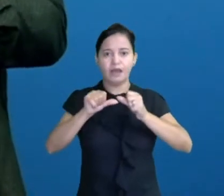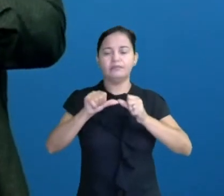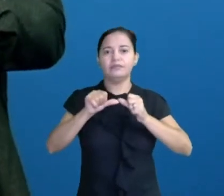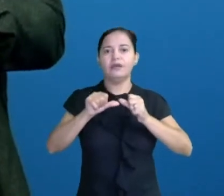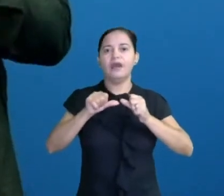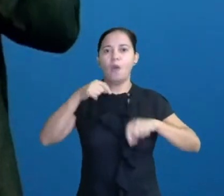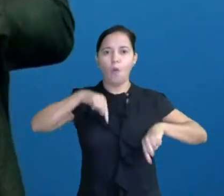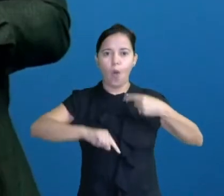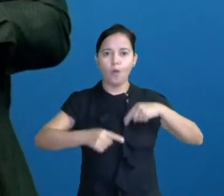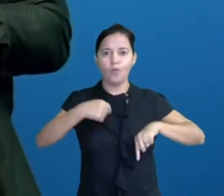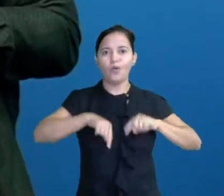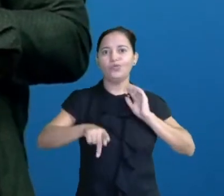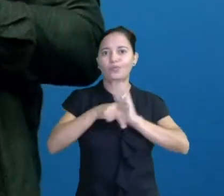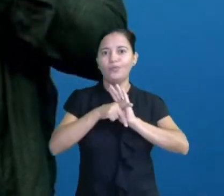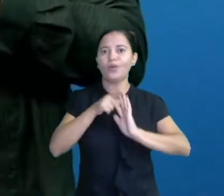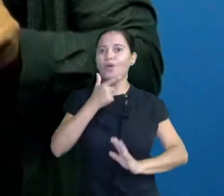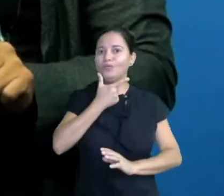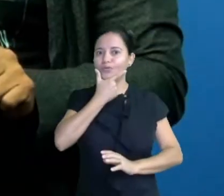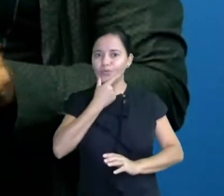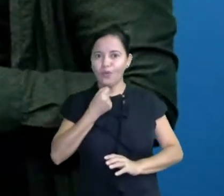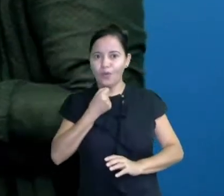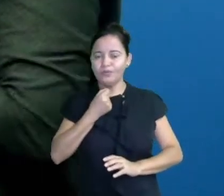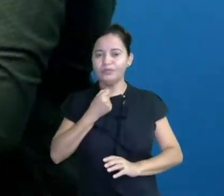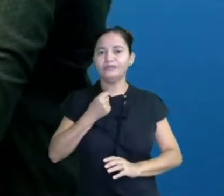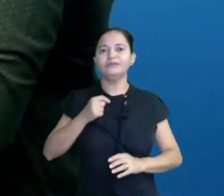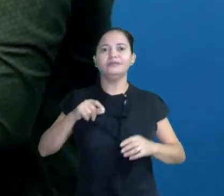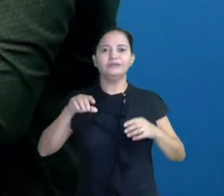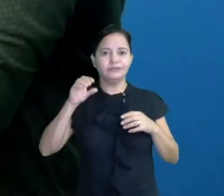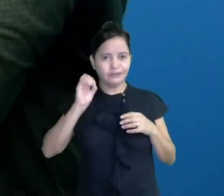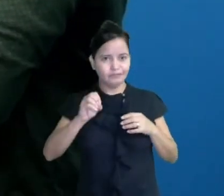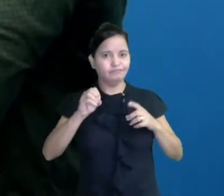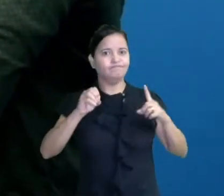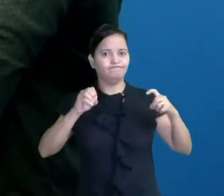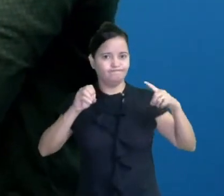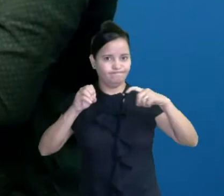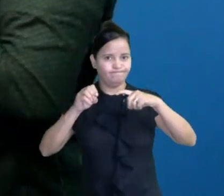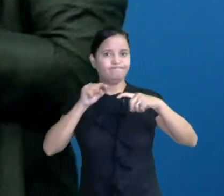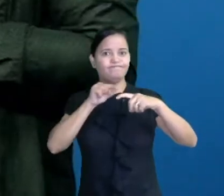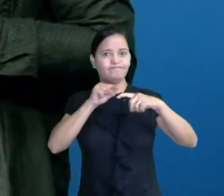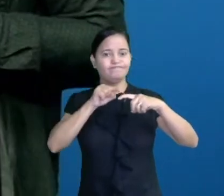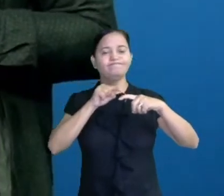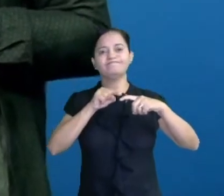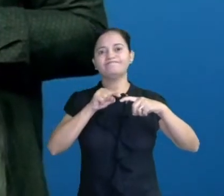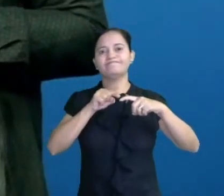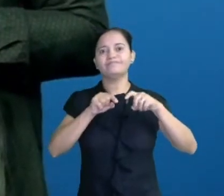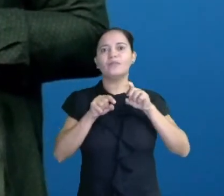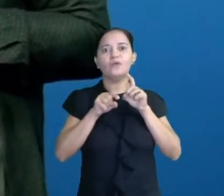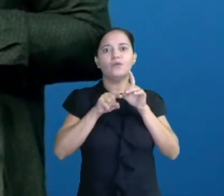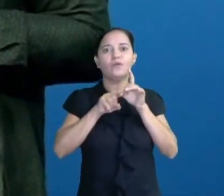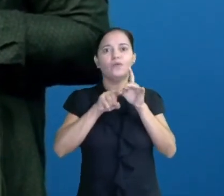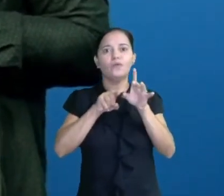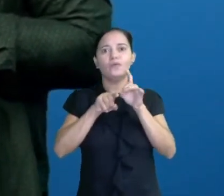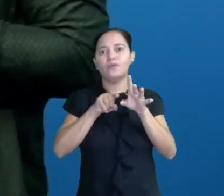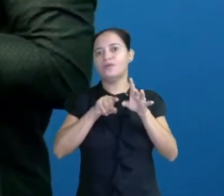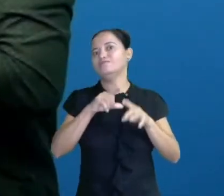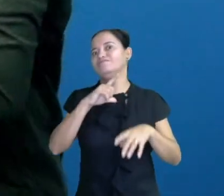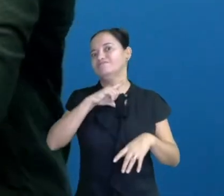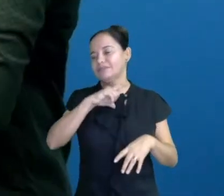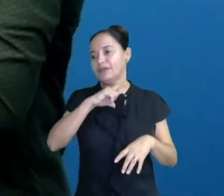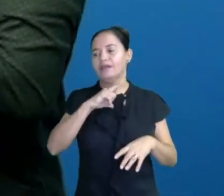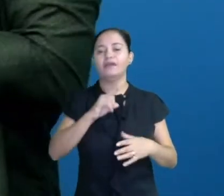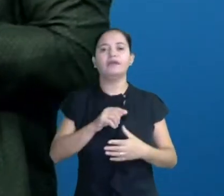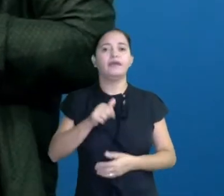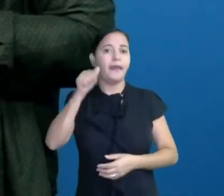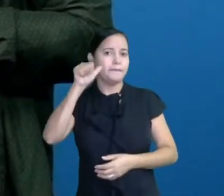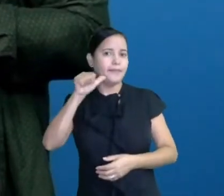vai ser produzido os gametas masculinos, que são os espermatozoides. E no caso da menina, como a gente já falou, a chamada primeira menstruação,